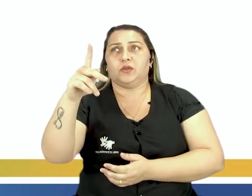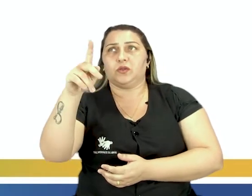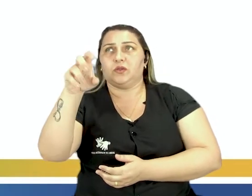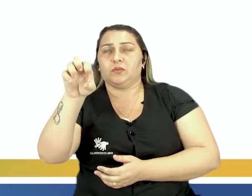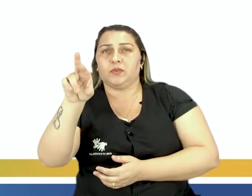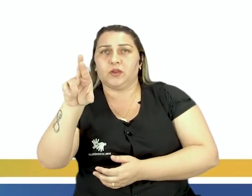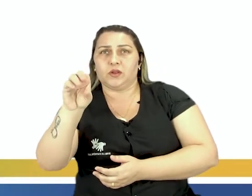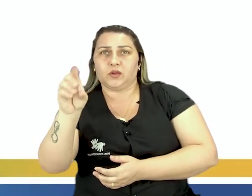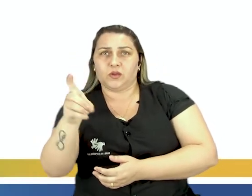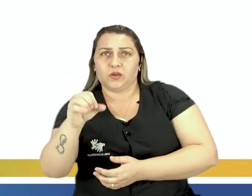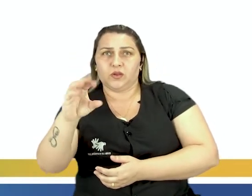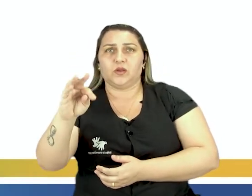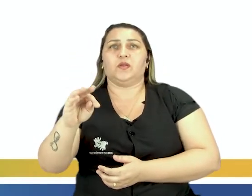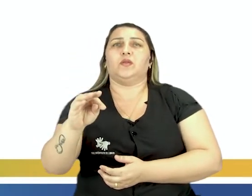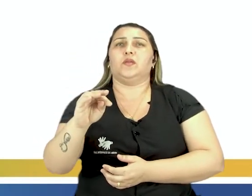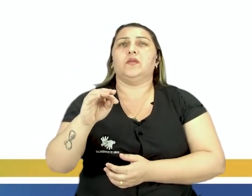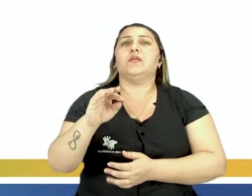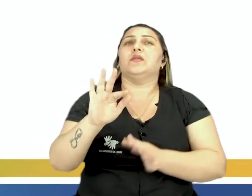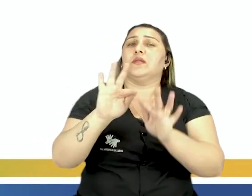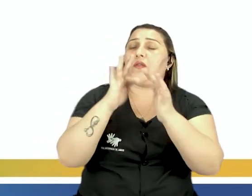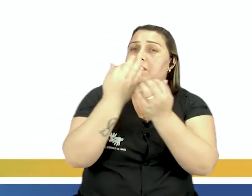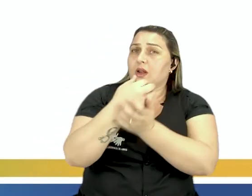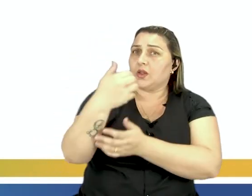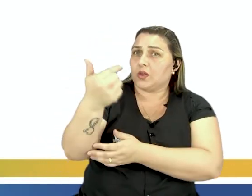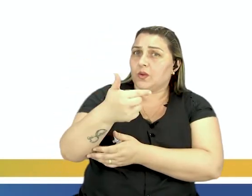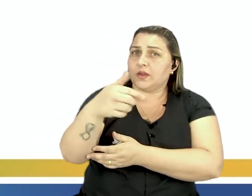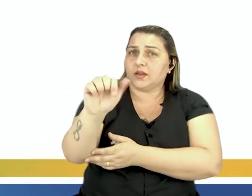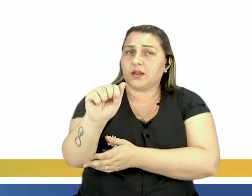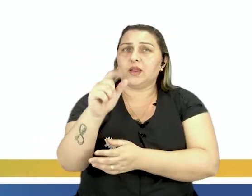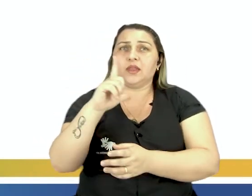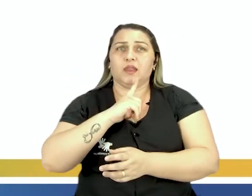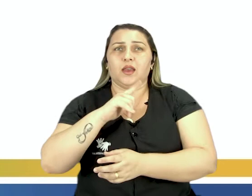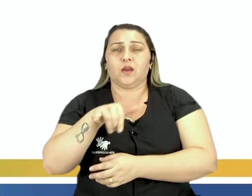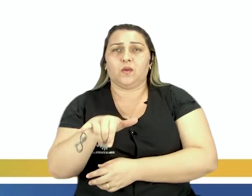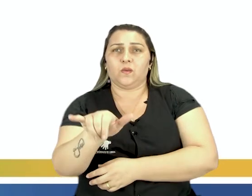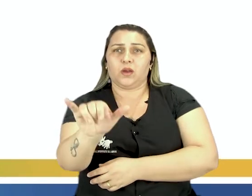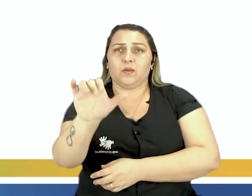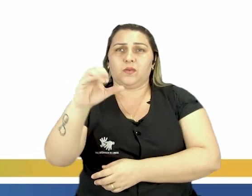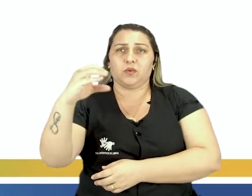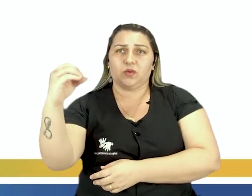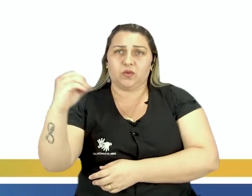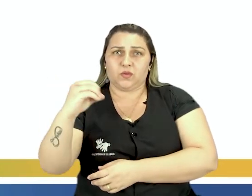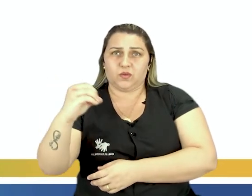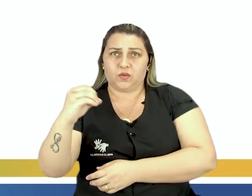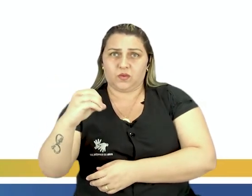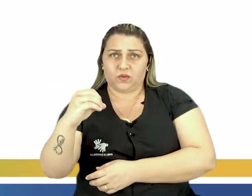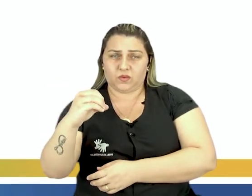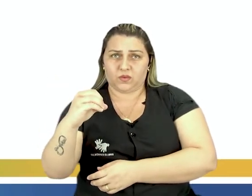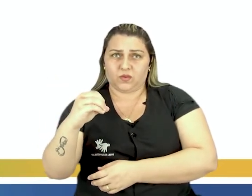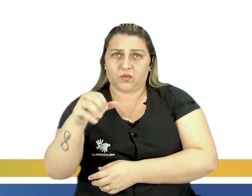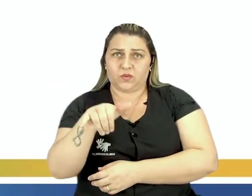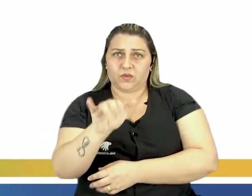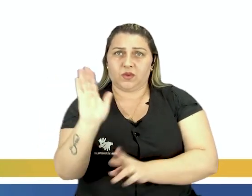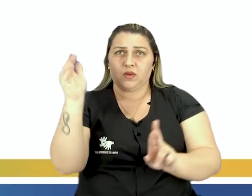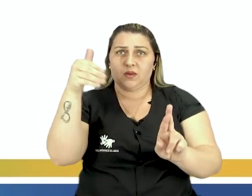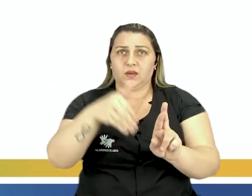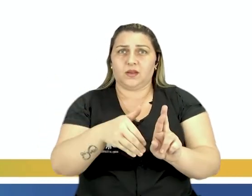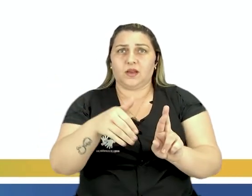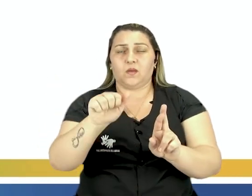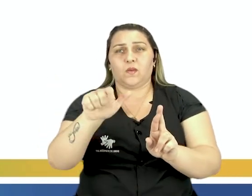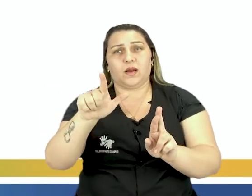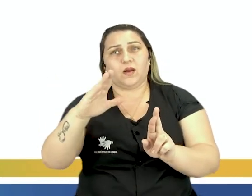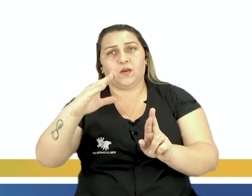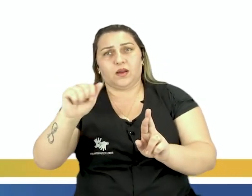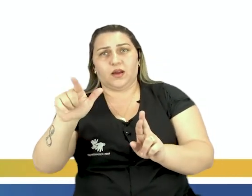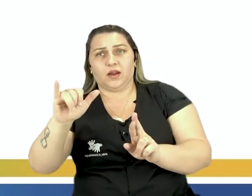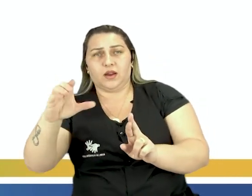metal alcalino terroso, que é da família 2A, você vai ter aqui, ó, o Y vai representar o metal alcalino terroso e